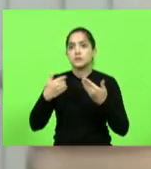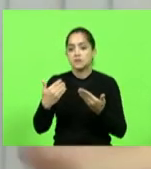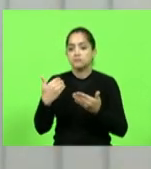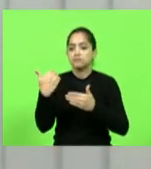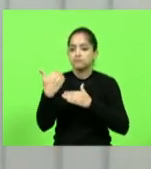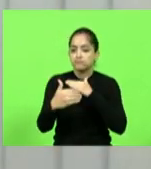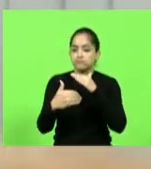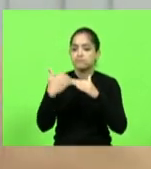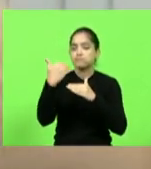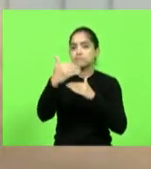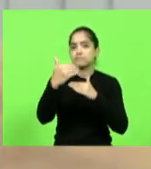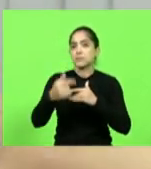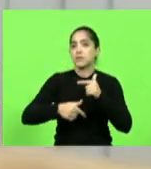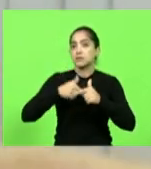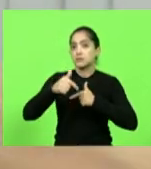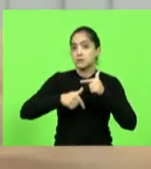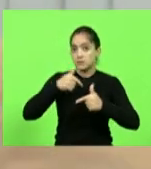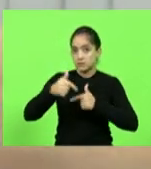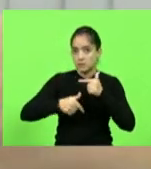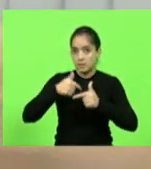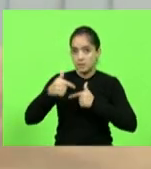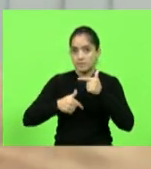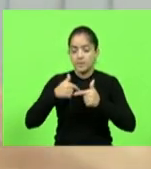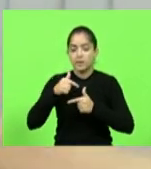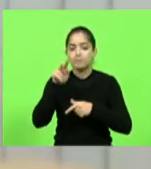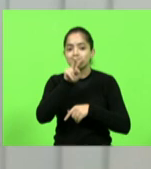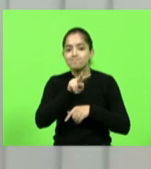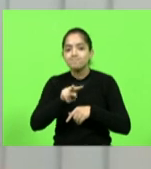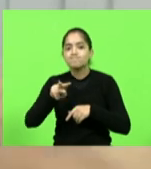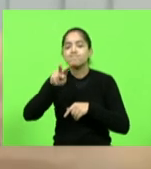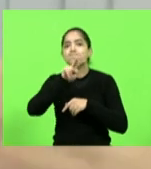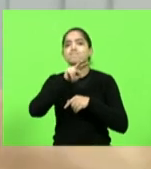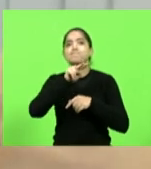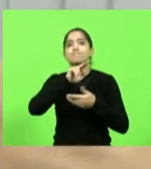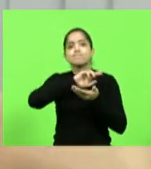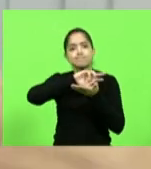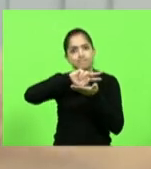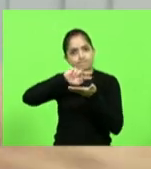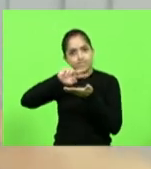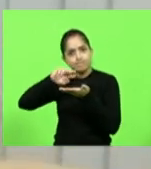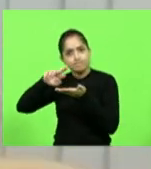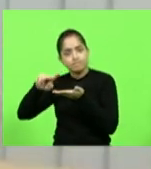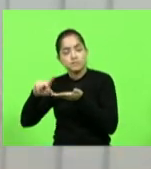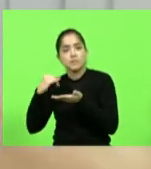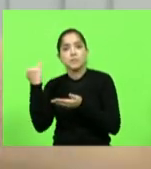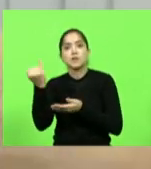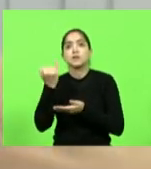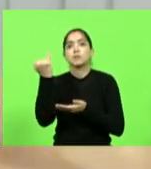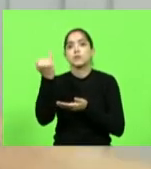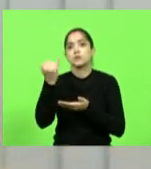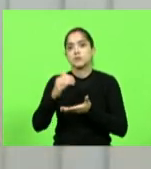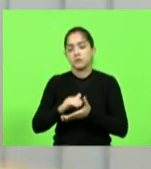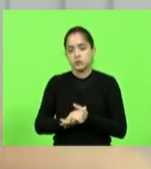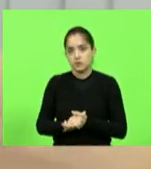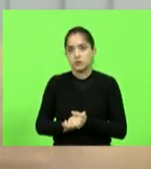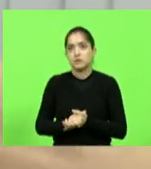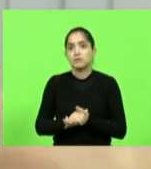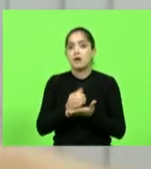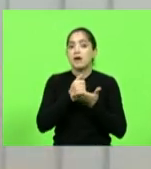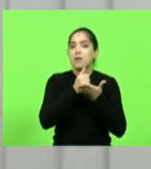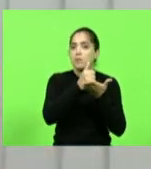desenvolver esse trabalho com esse olhar multidisciplinar fundamental para